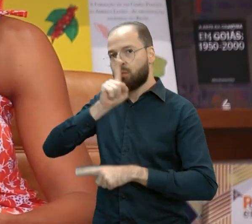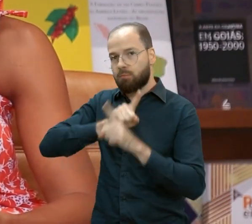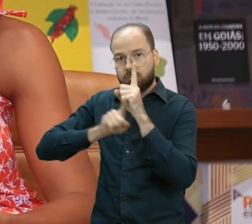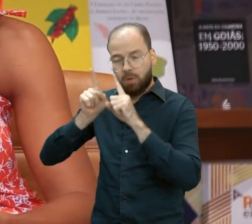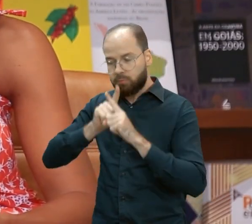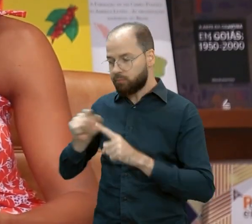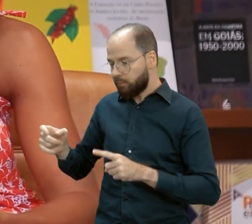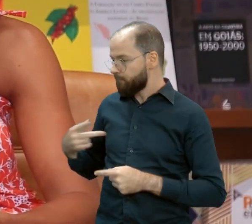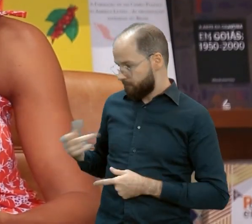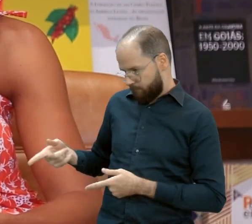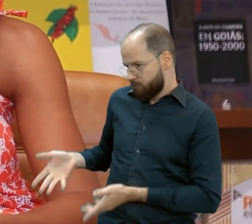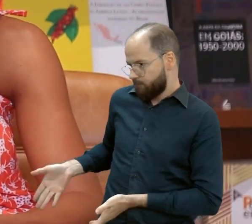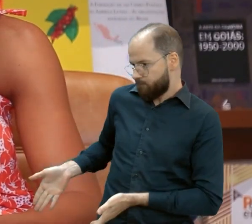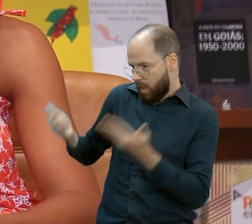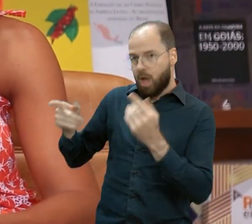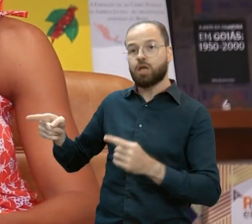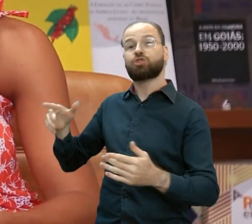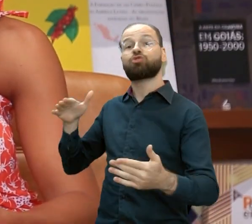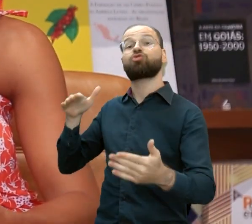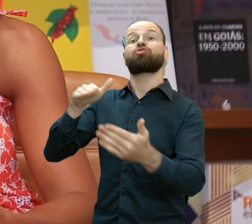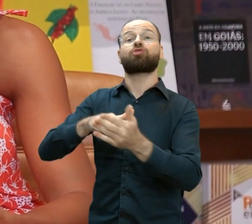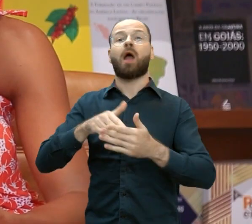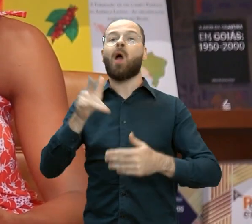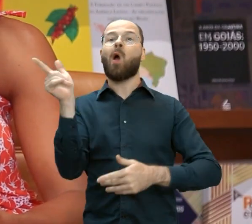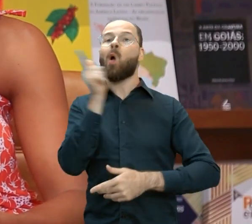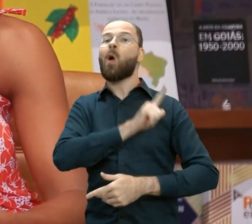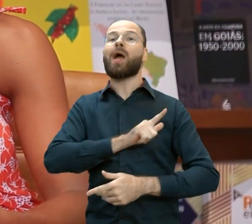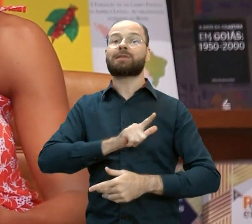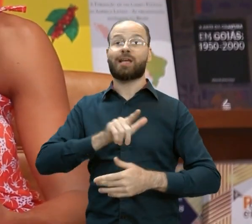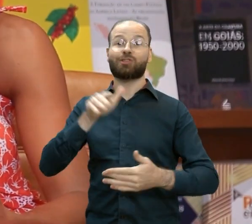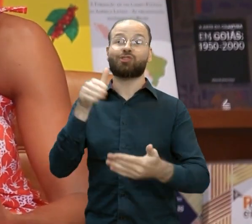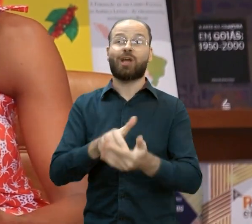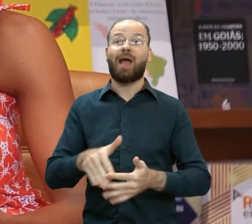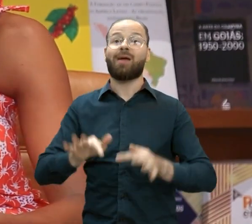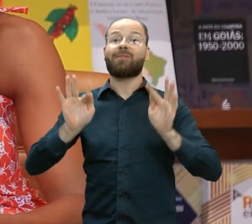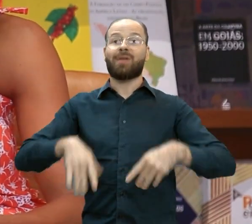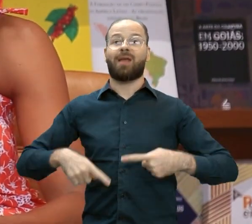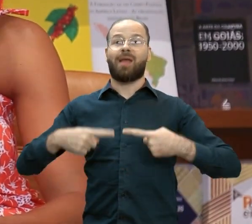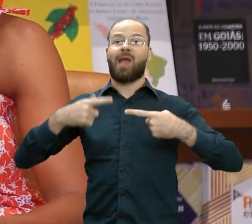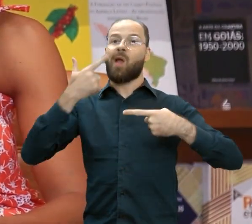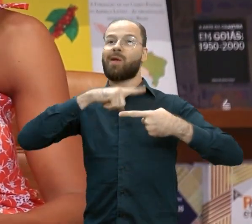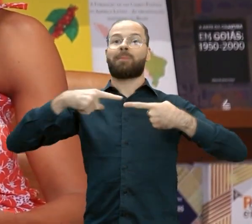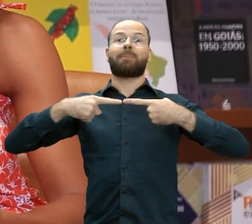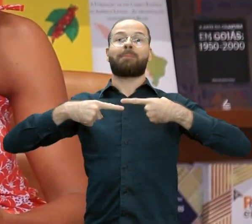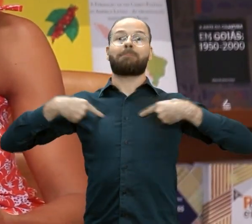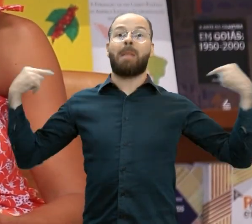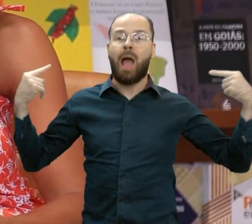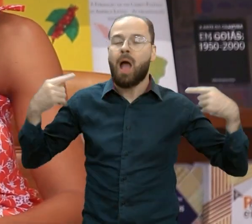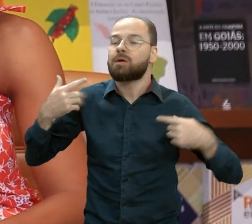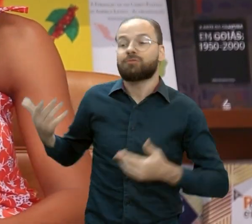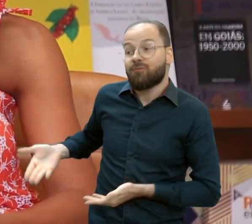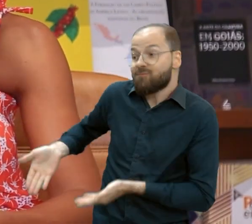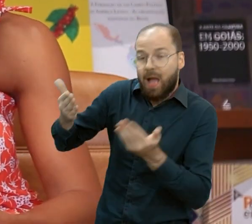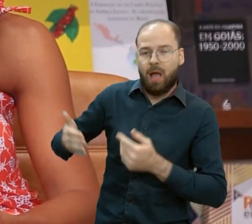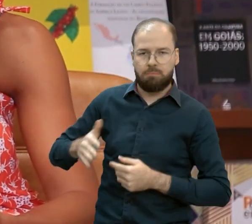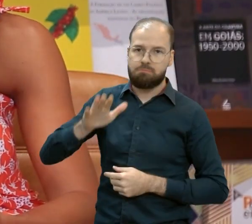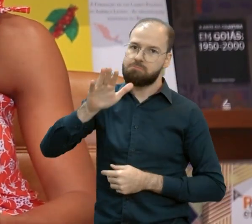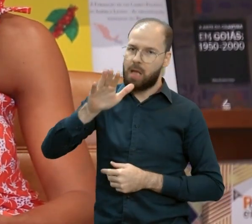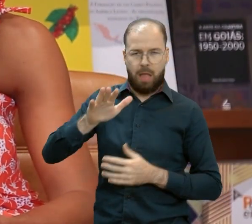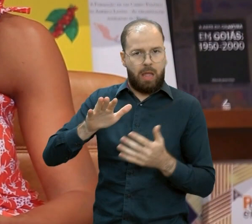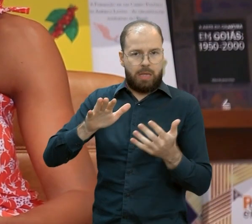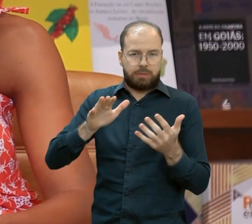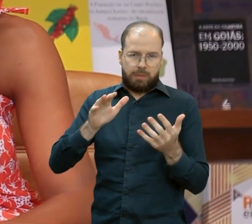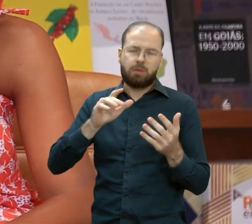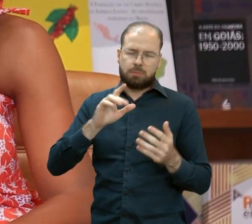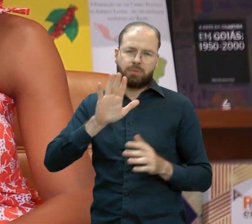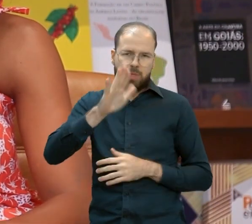mesmo desempenho. Então, não se trata de uma parte intelectual, de uma deficiência intelectual ou de limitações, lógico, limitações todos